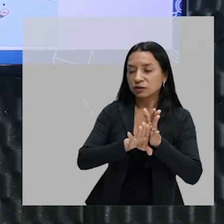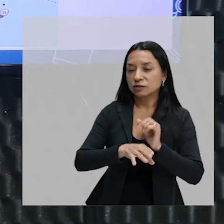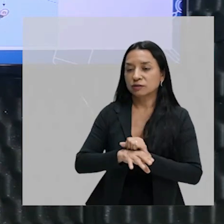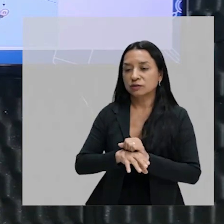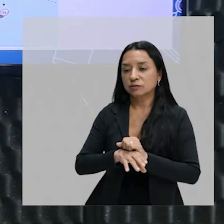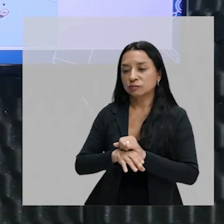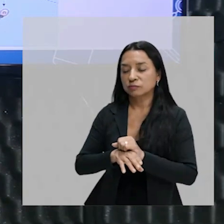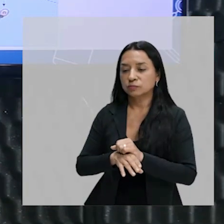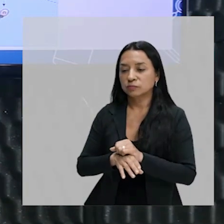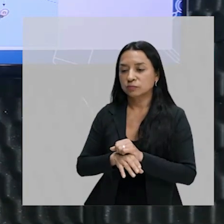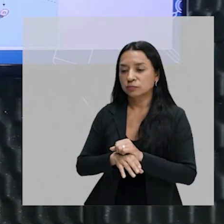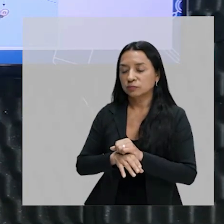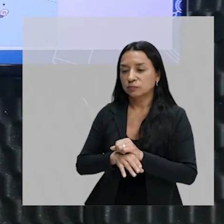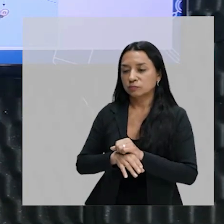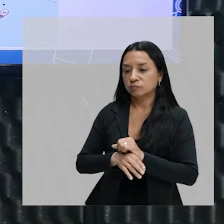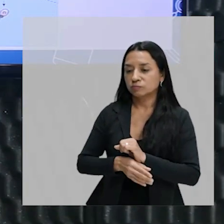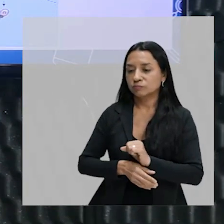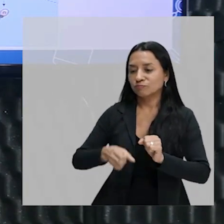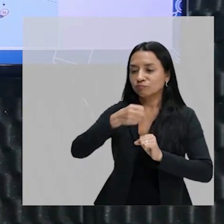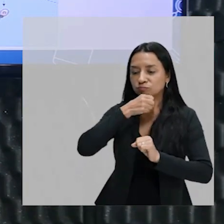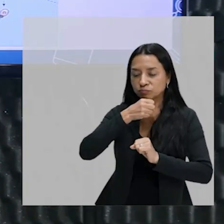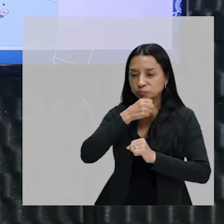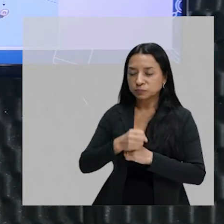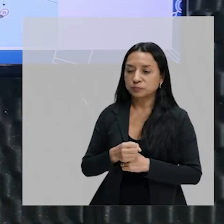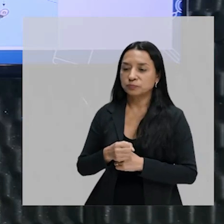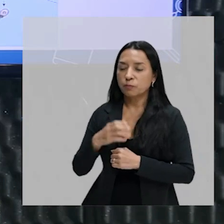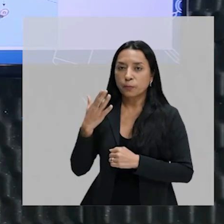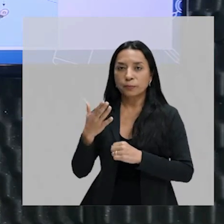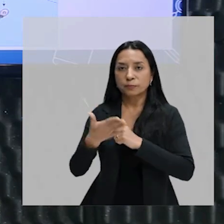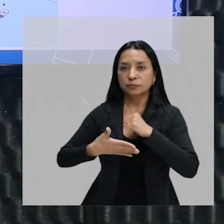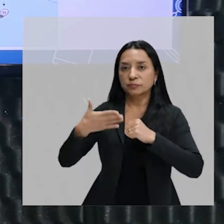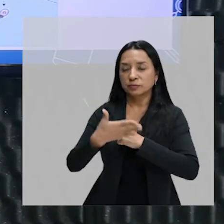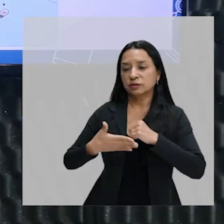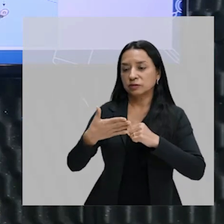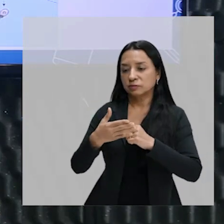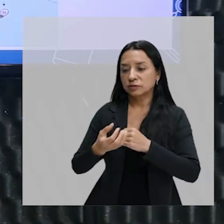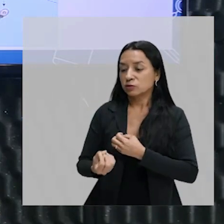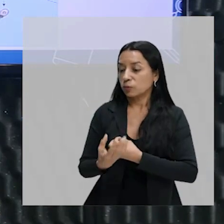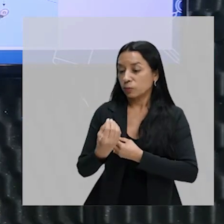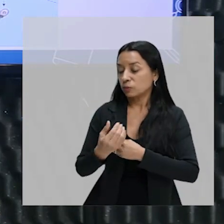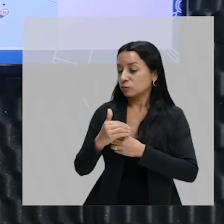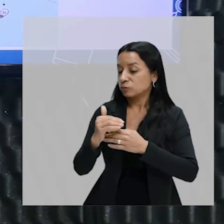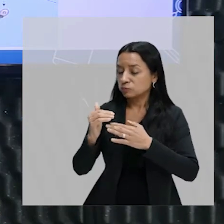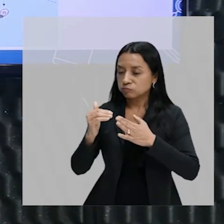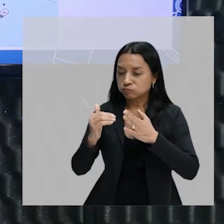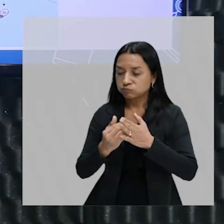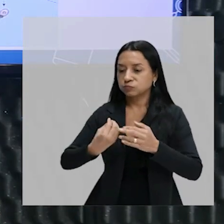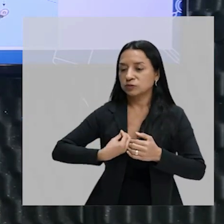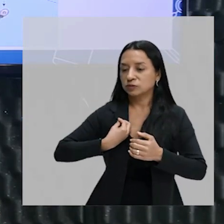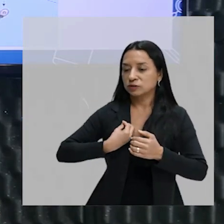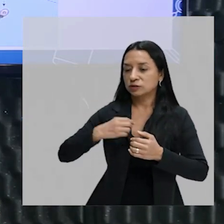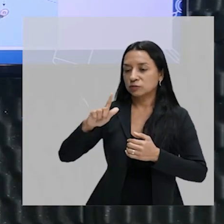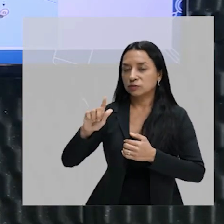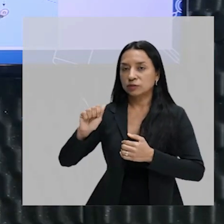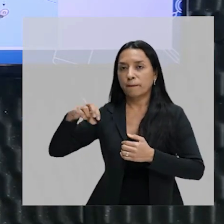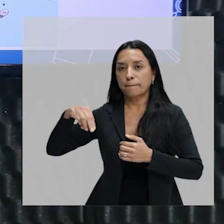ele deixa de produzir espermatozoides Tá mas basicamente o homem Ele produz gametas por quase toda vida então o que